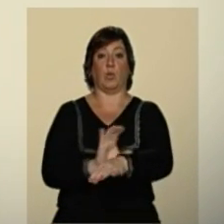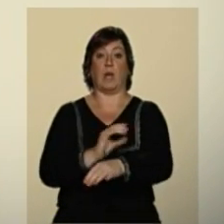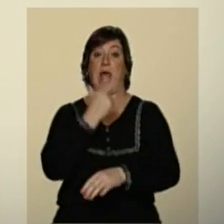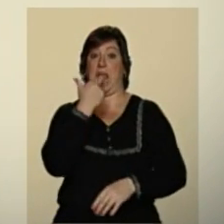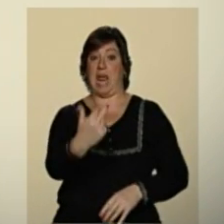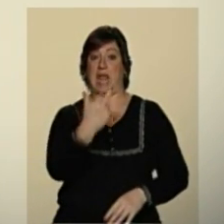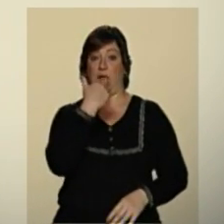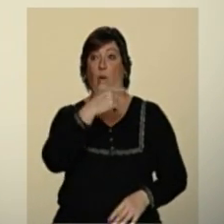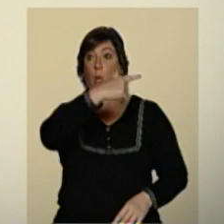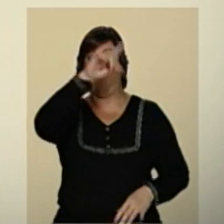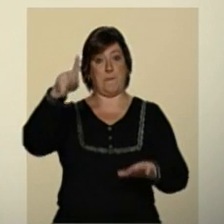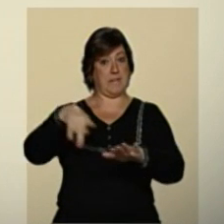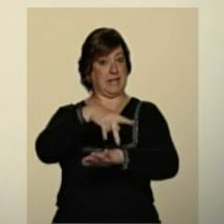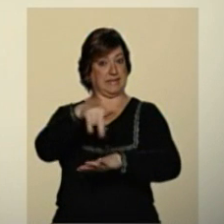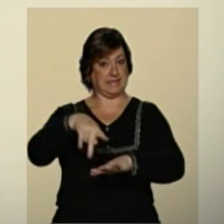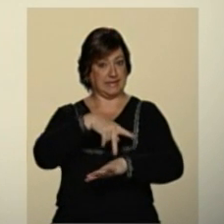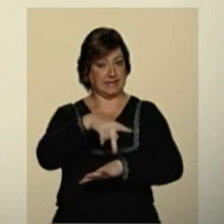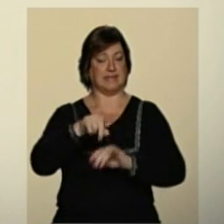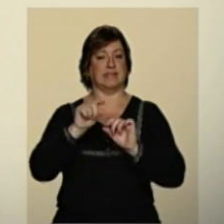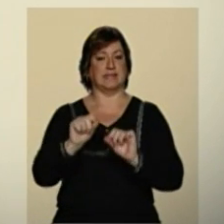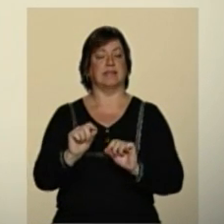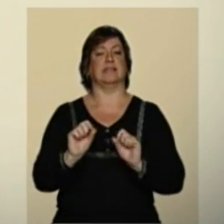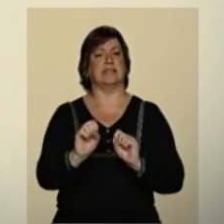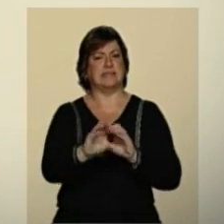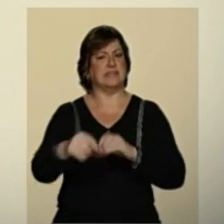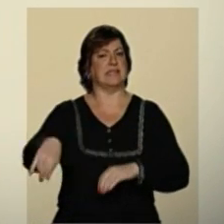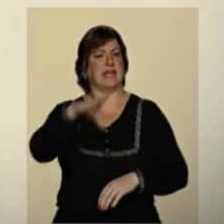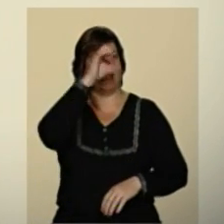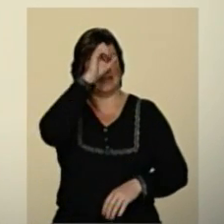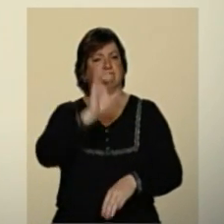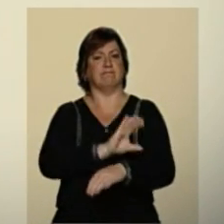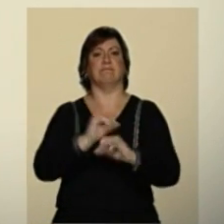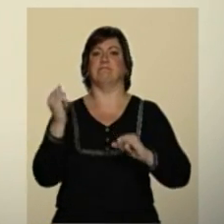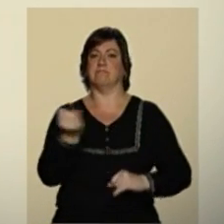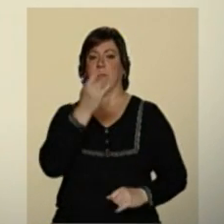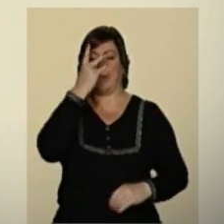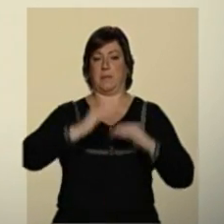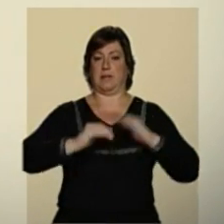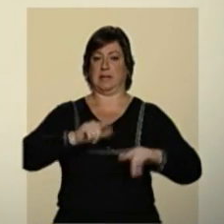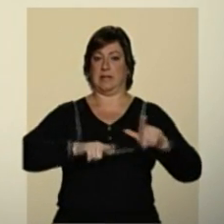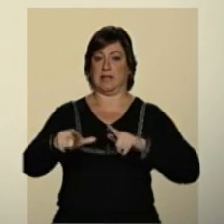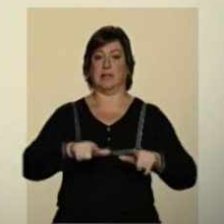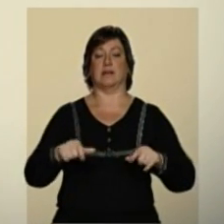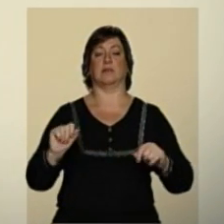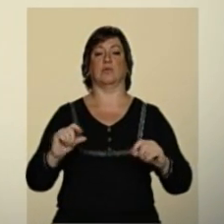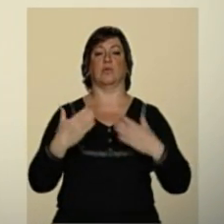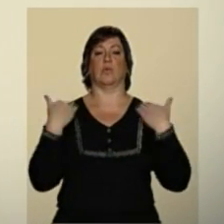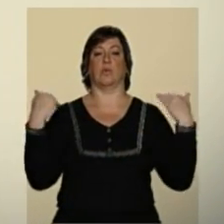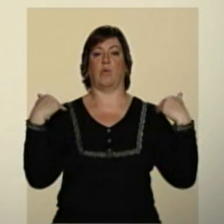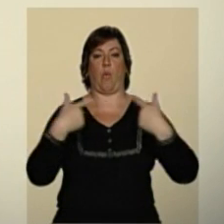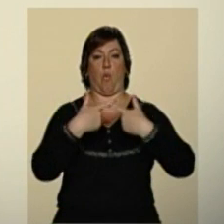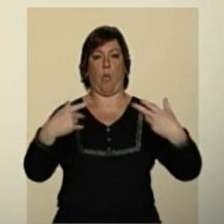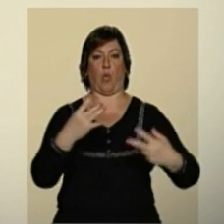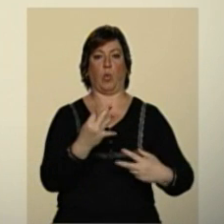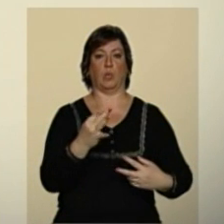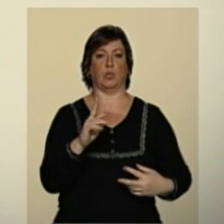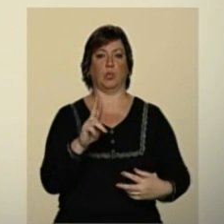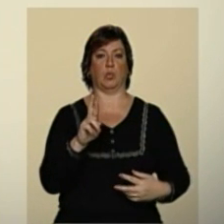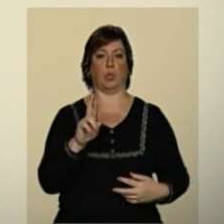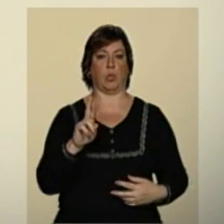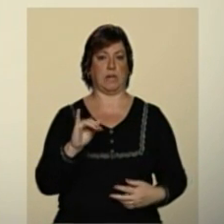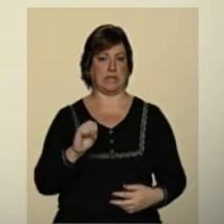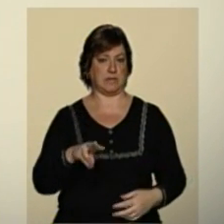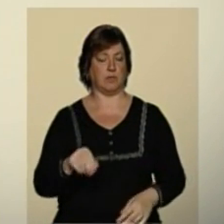línguas estrangeiras que serão importantíssimos para os trabalhadores do Turismo durante os eventos que vão